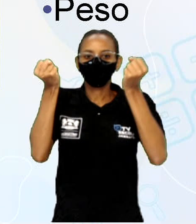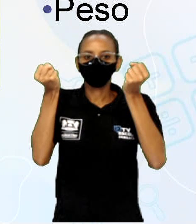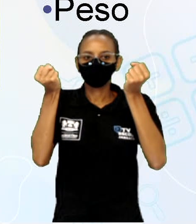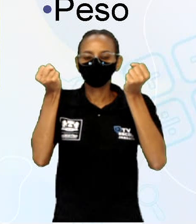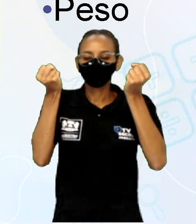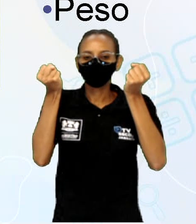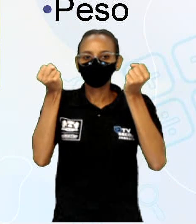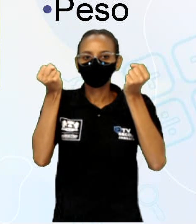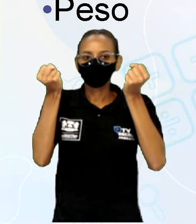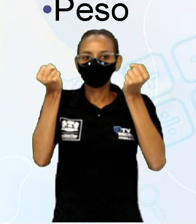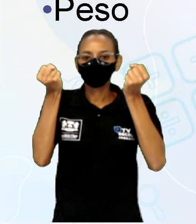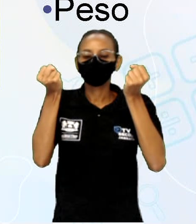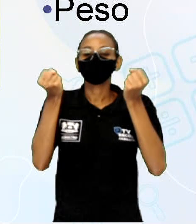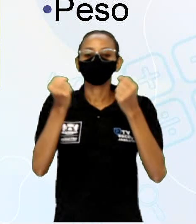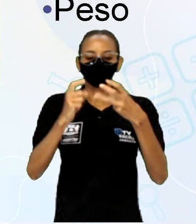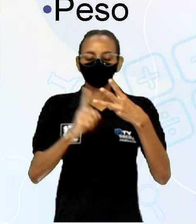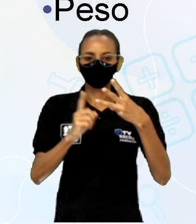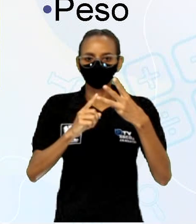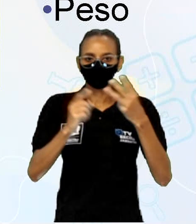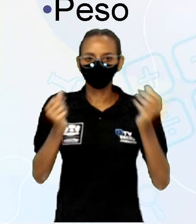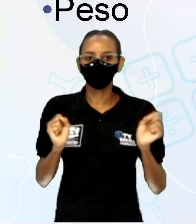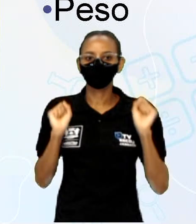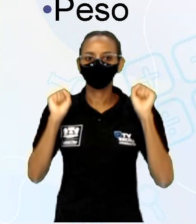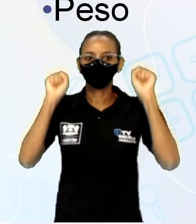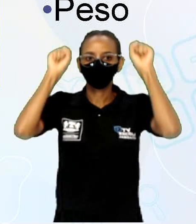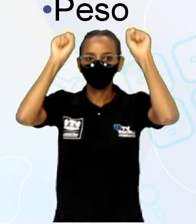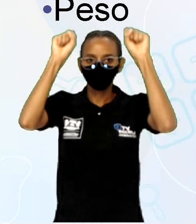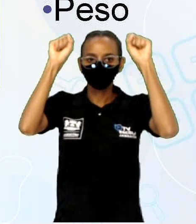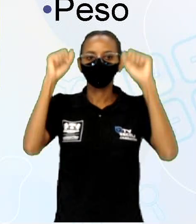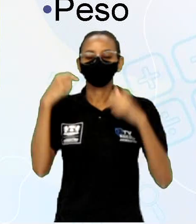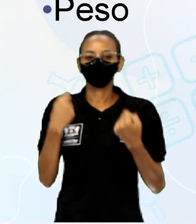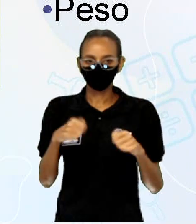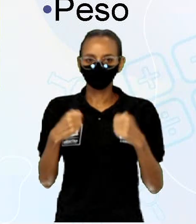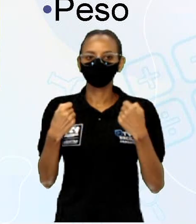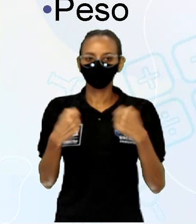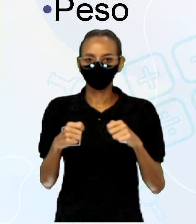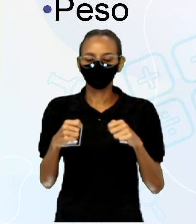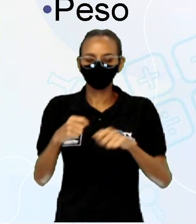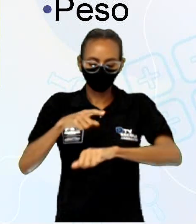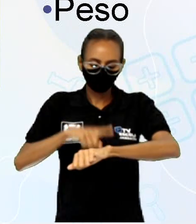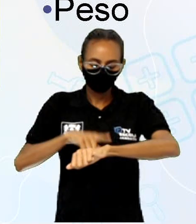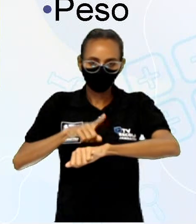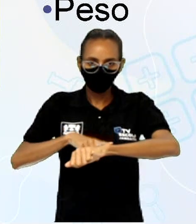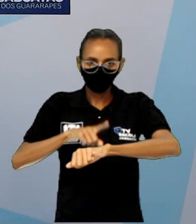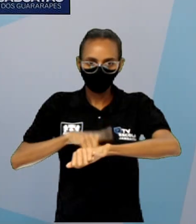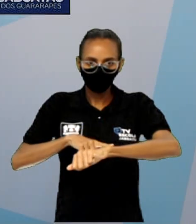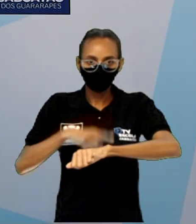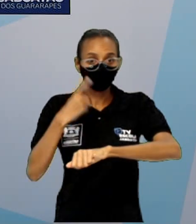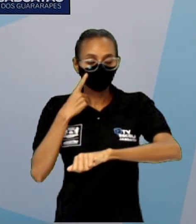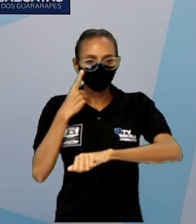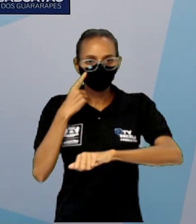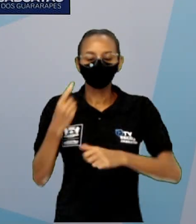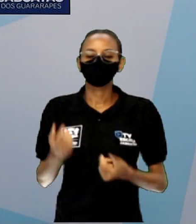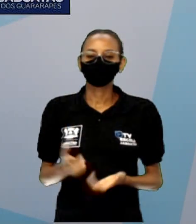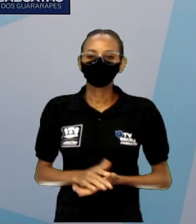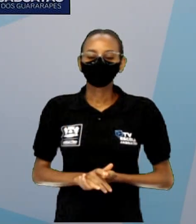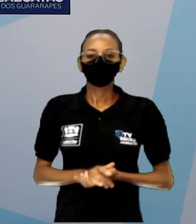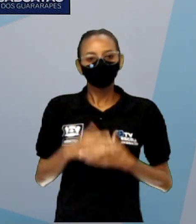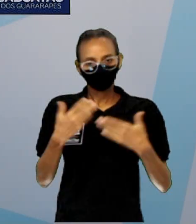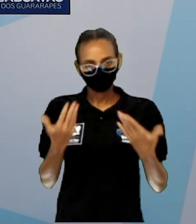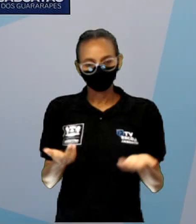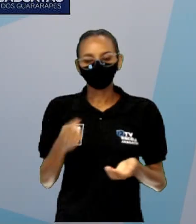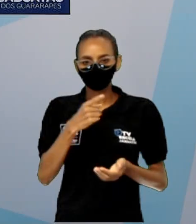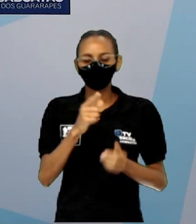esse peso, e a terceira ele coloca acima da cabeça com a fixação por uns segundos para poder dizer que ele levantou o peso. Então ele fez um